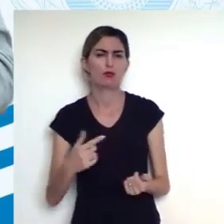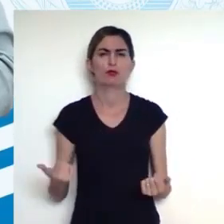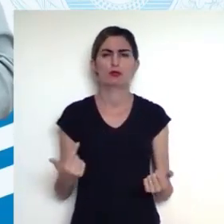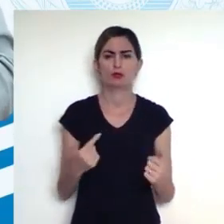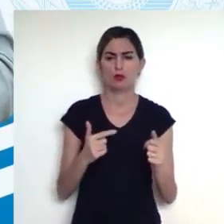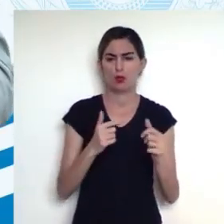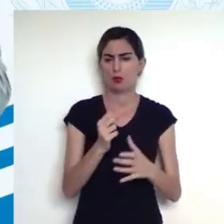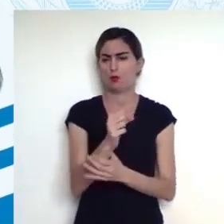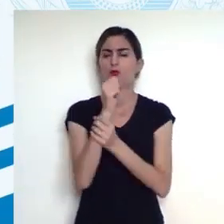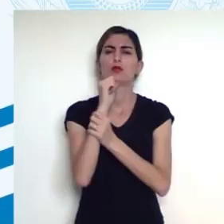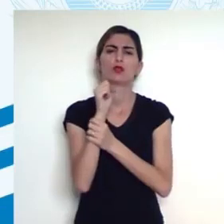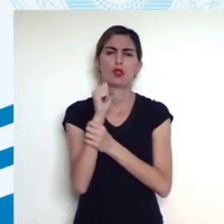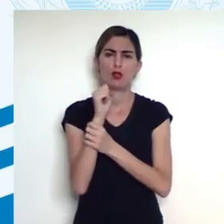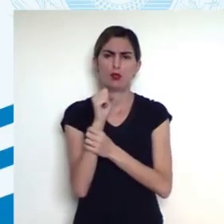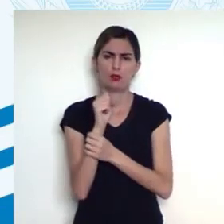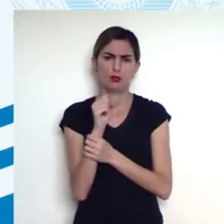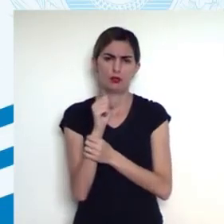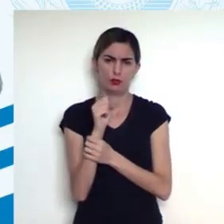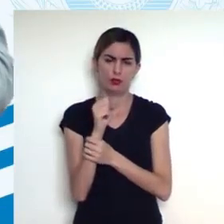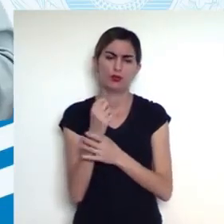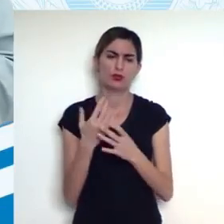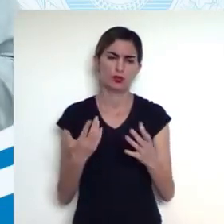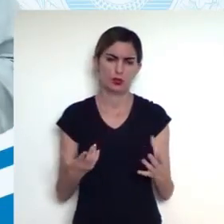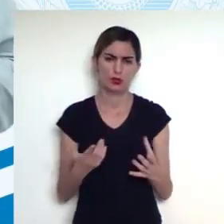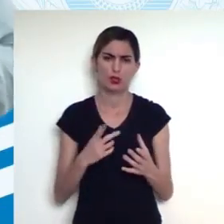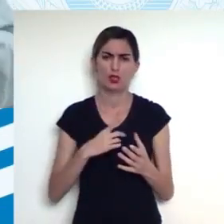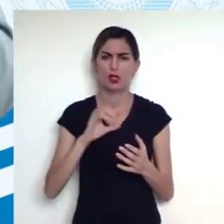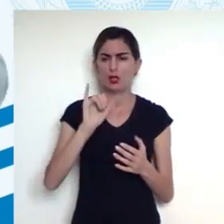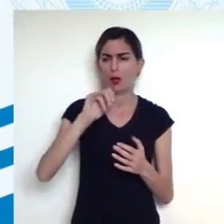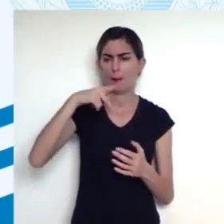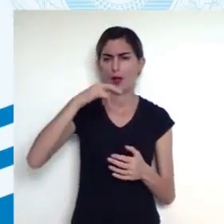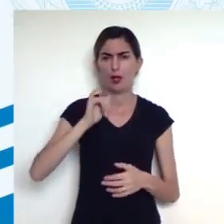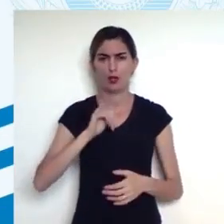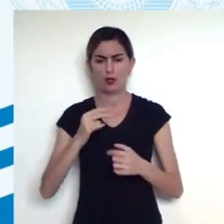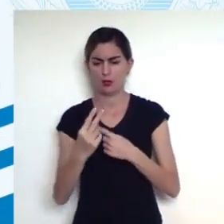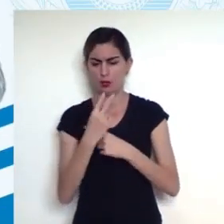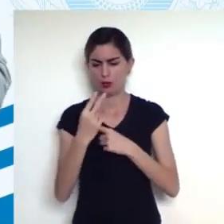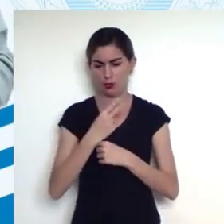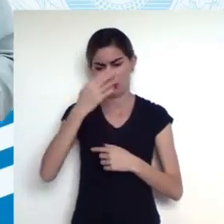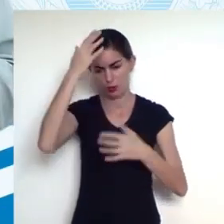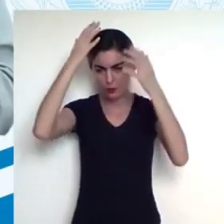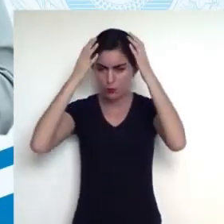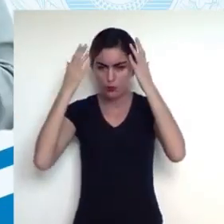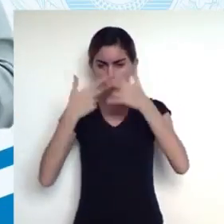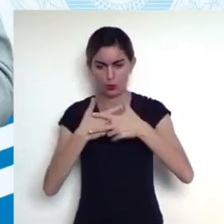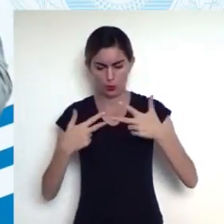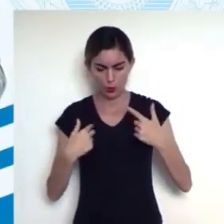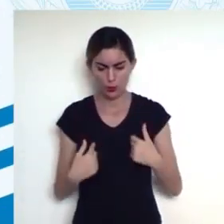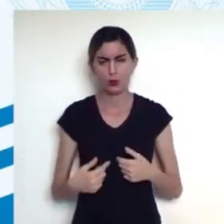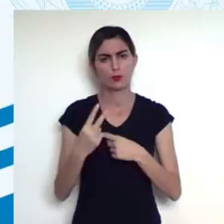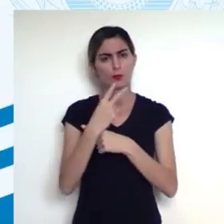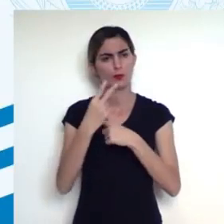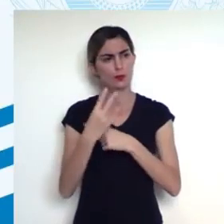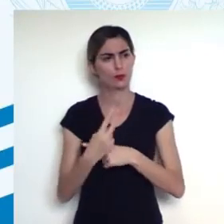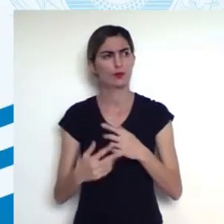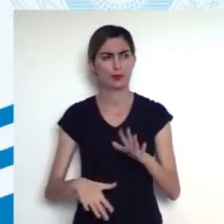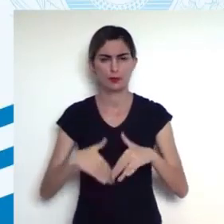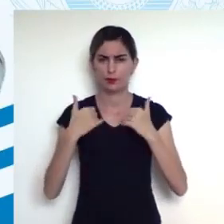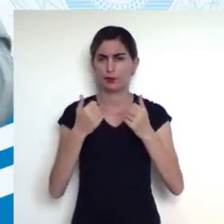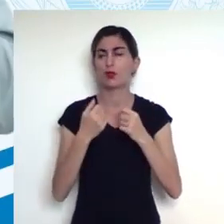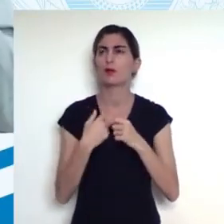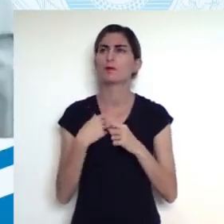salários, melhores garantias, não é isso? De EPIs para se trabalhar, não é isso? Então, na realidade,